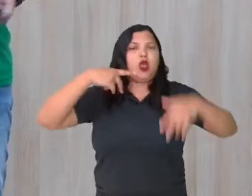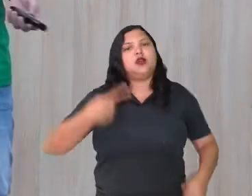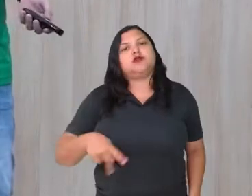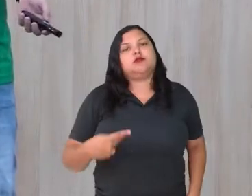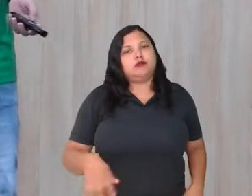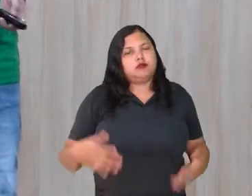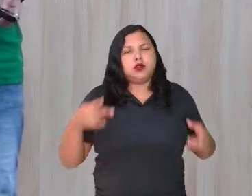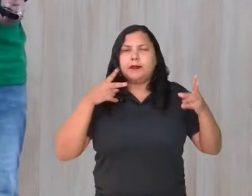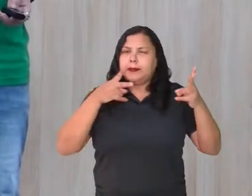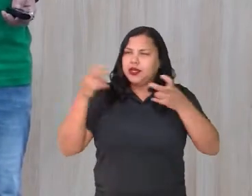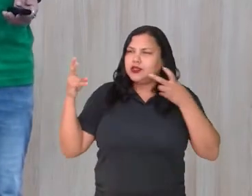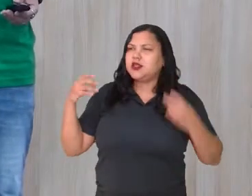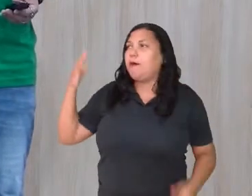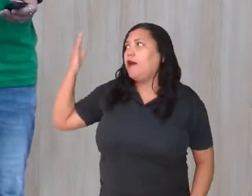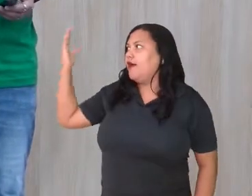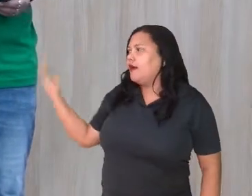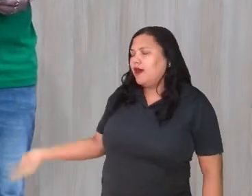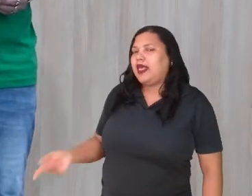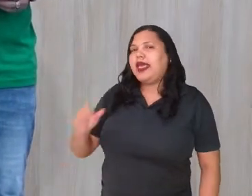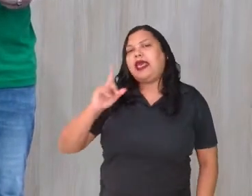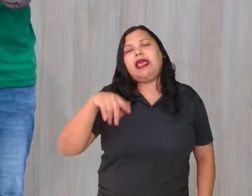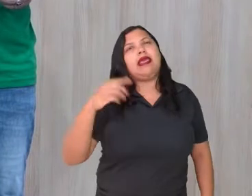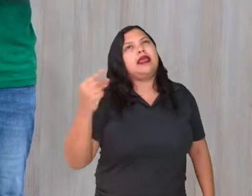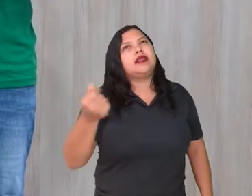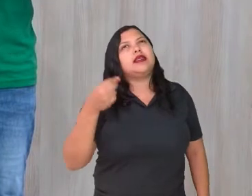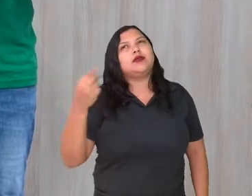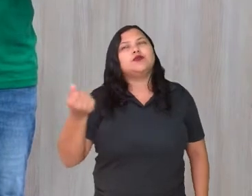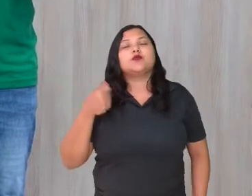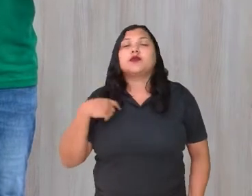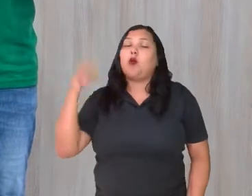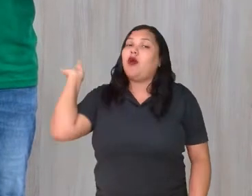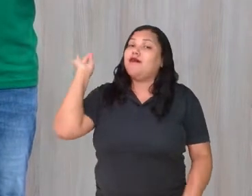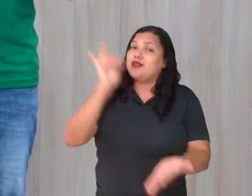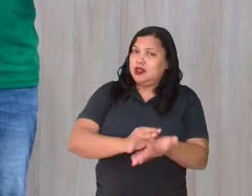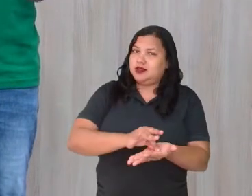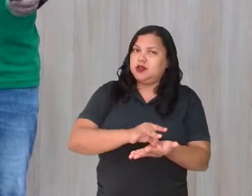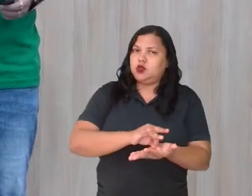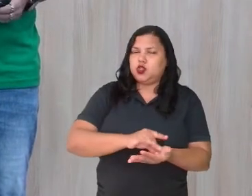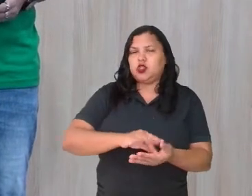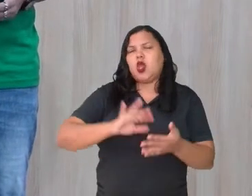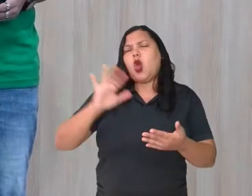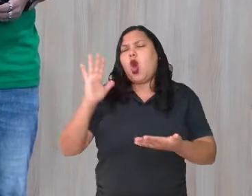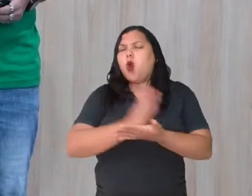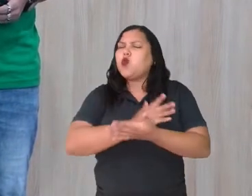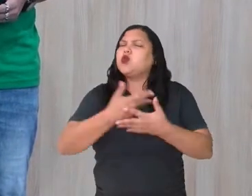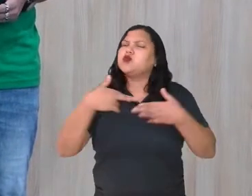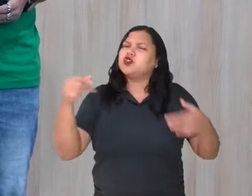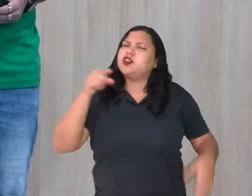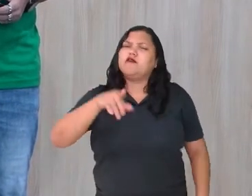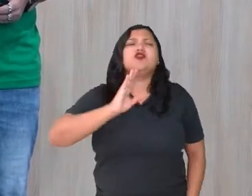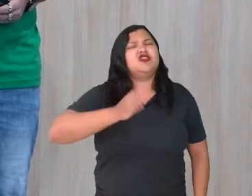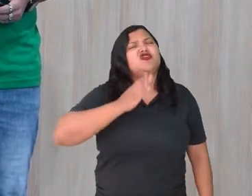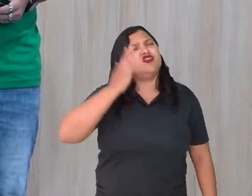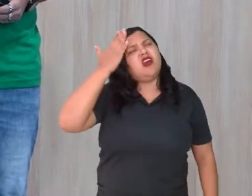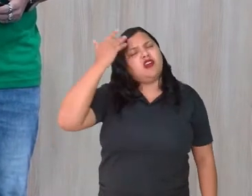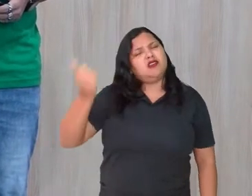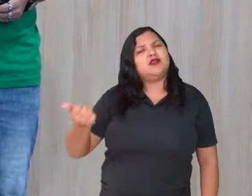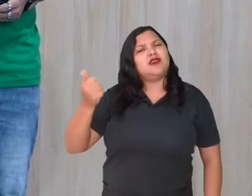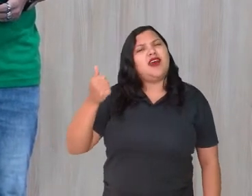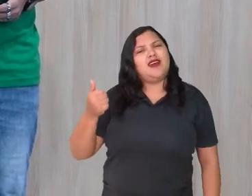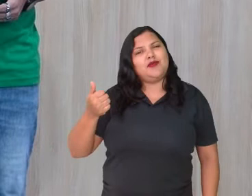Então, perceba que isso é meio que uma afirmação de algo que você já tinha essa noção intuitiva do que